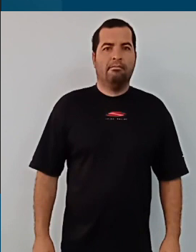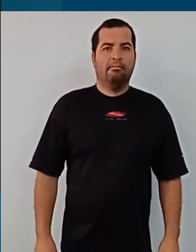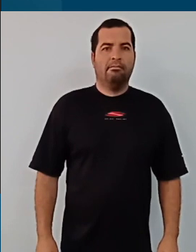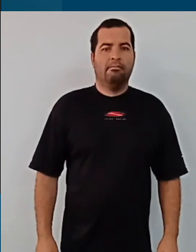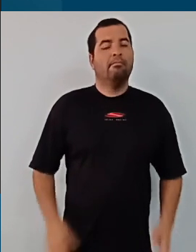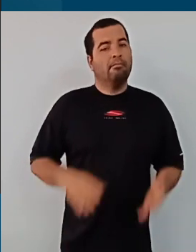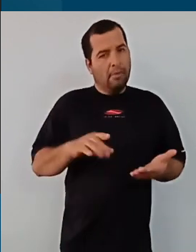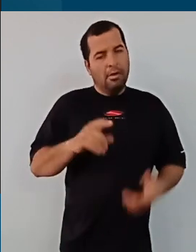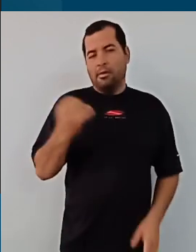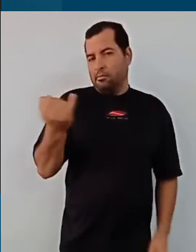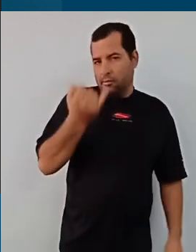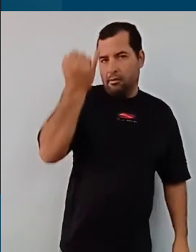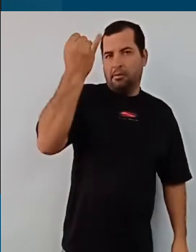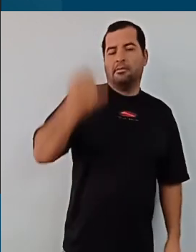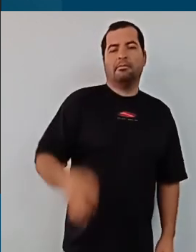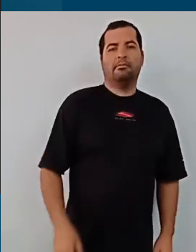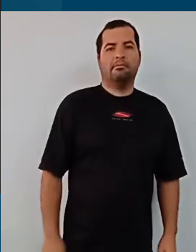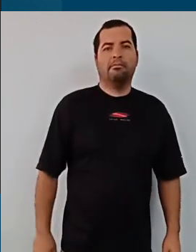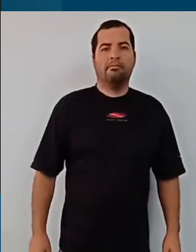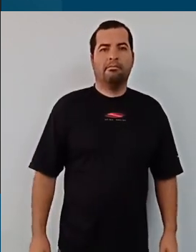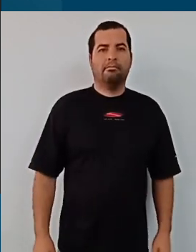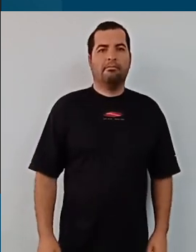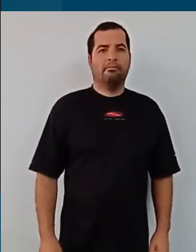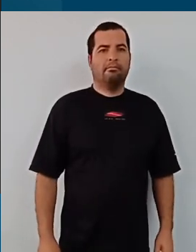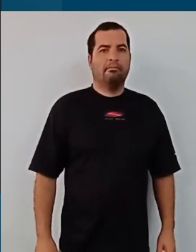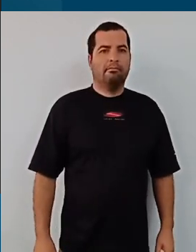É isso por enquanto.